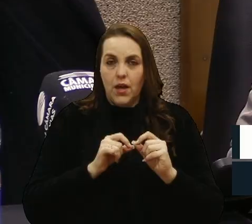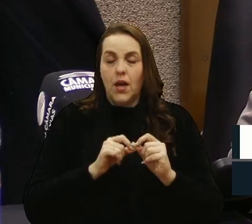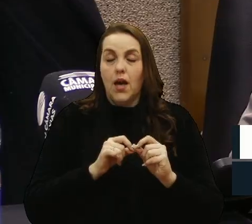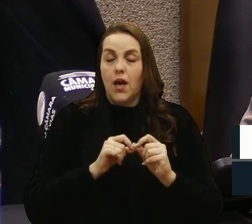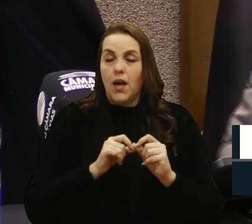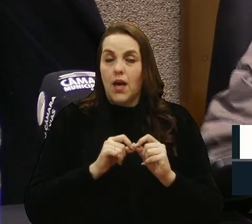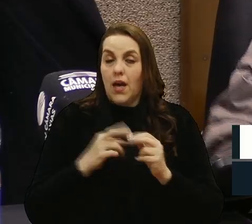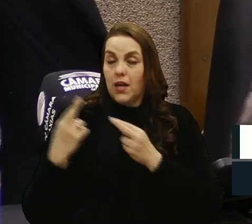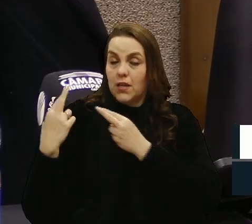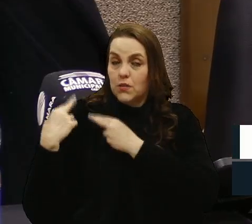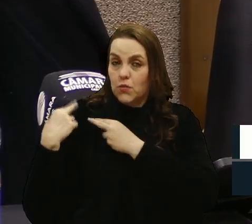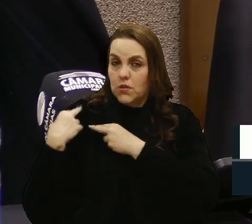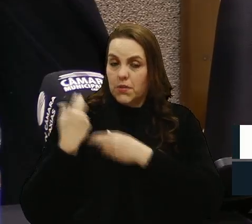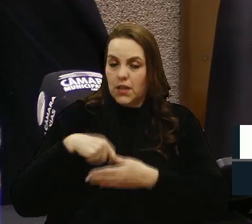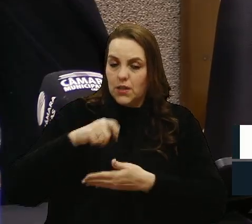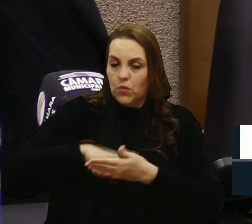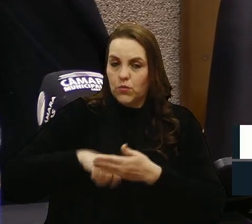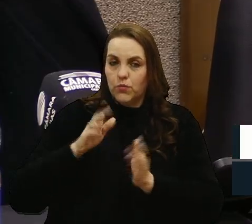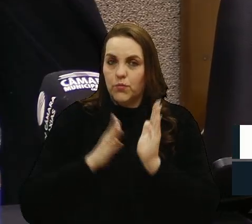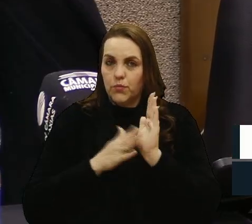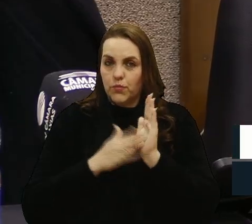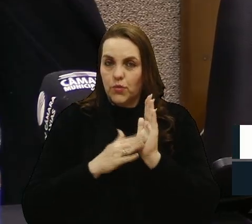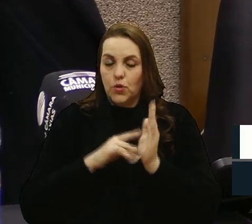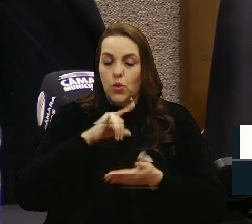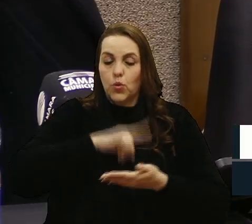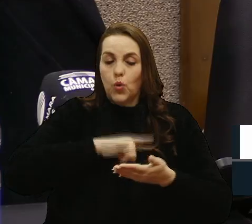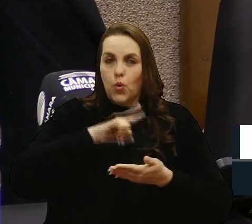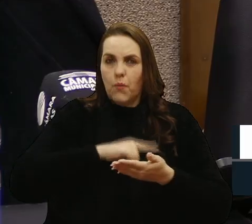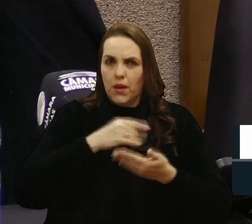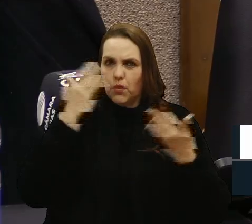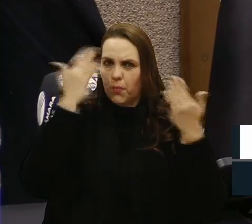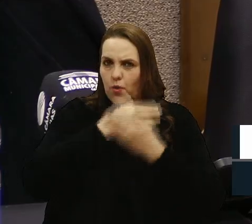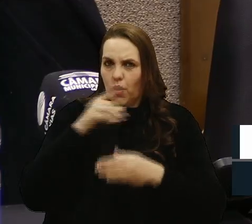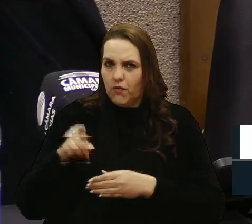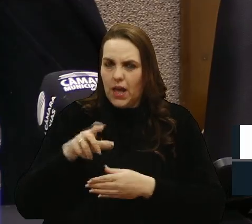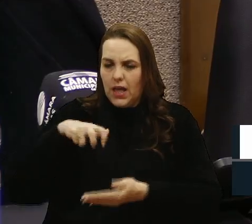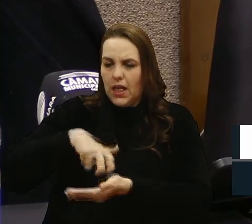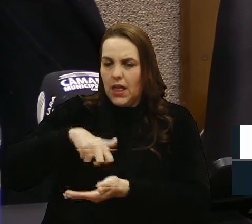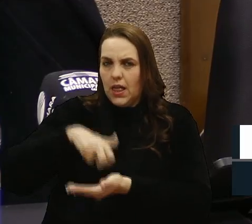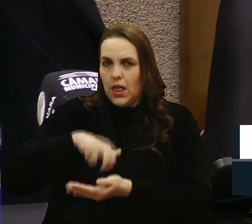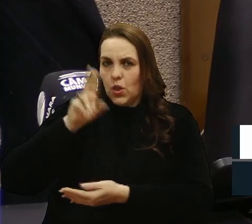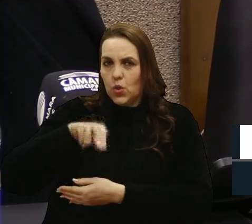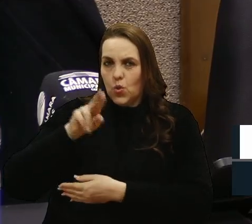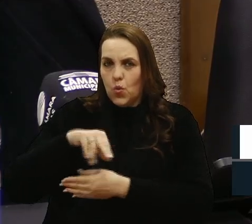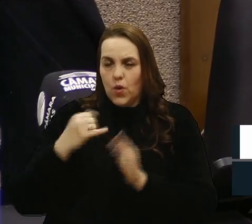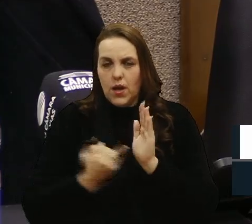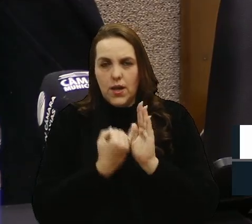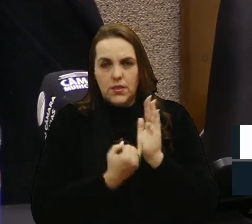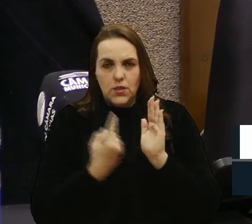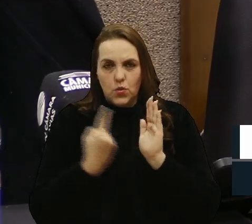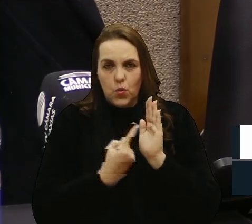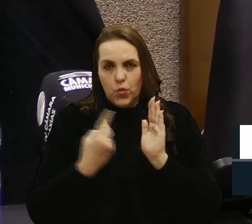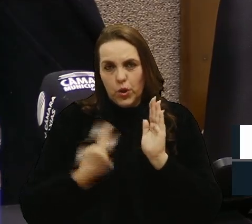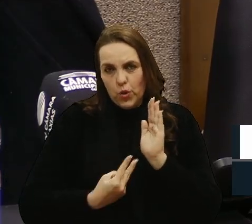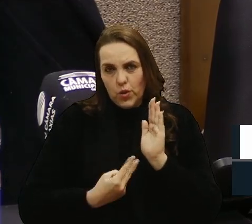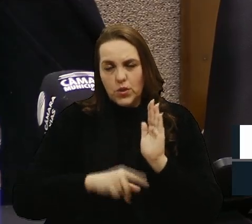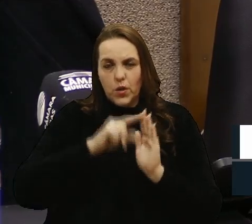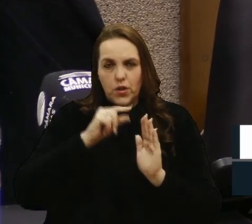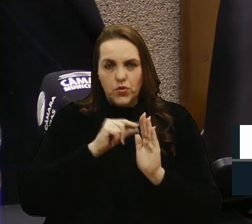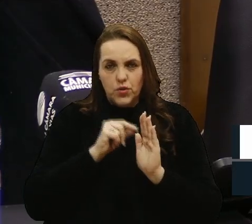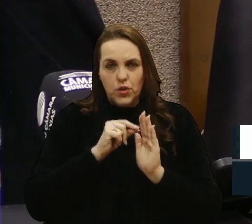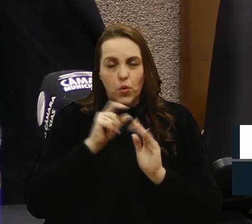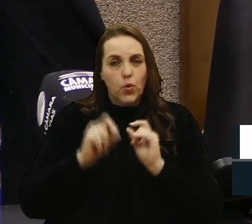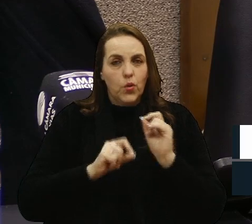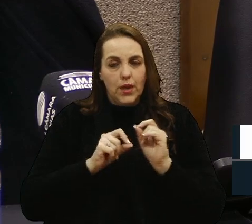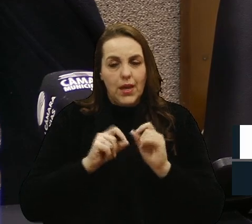proposição fornecer documentos que comprovem que o homenageado não foi condenado nas hipóteses previstas no inciso 1 e 2 desse artigo, relativo ao seu